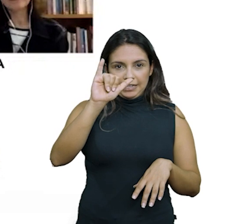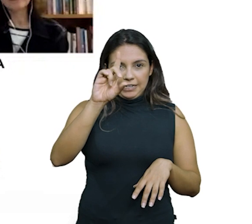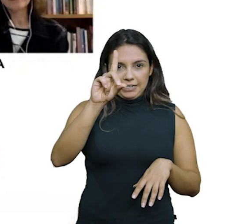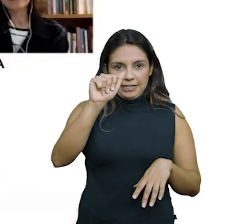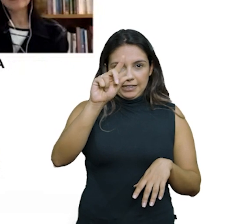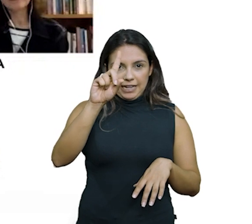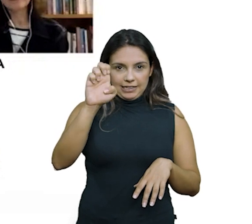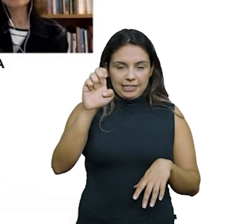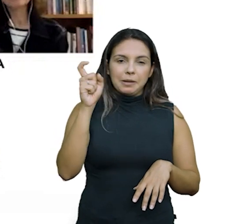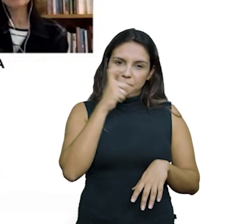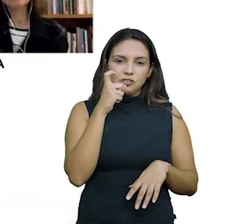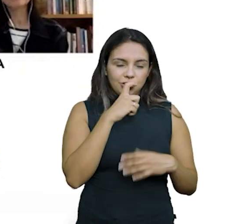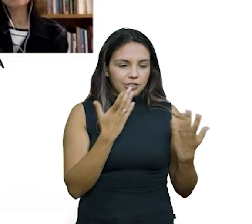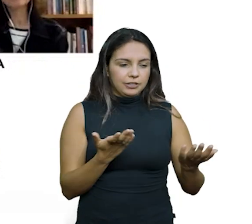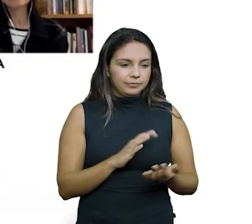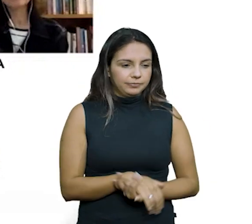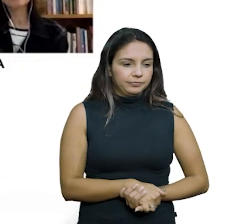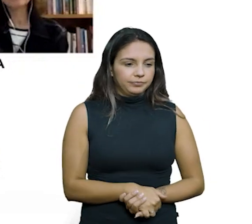baixa letalidade.